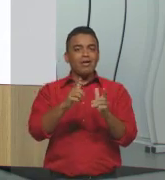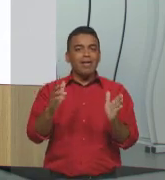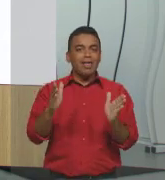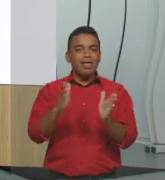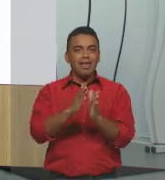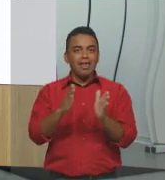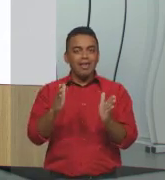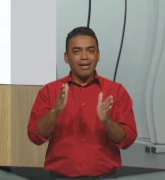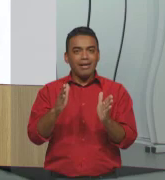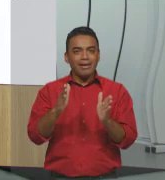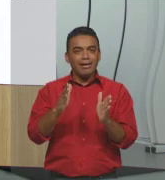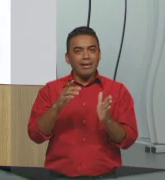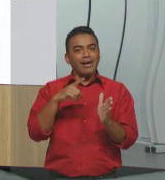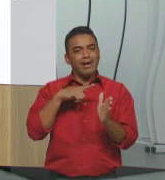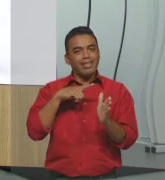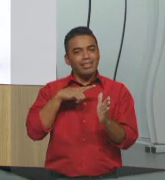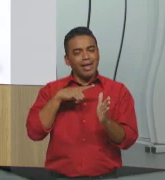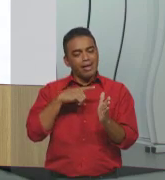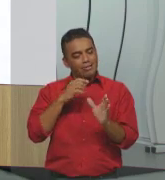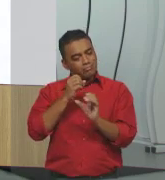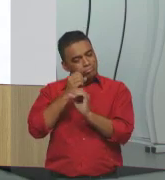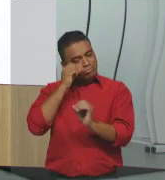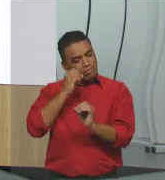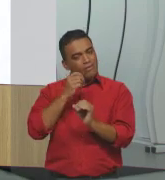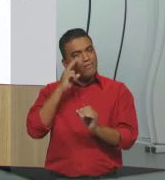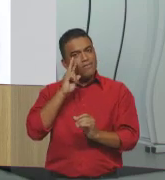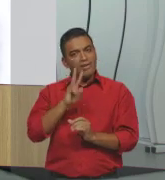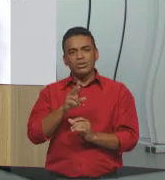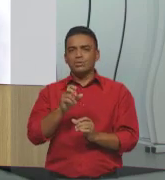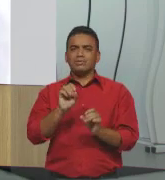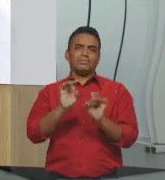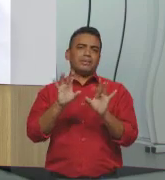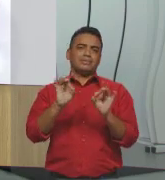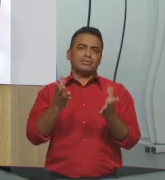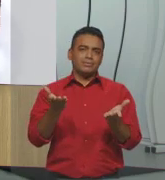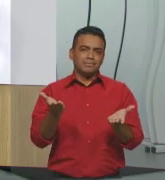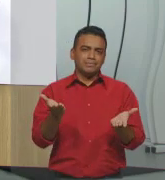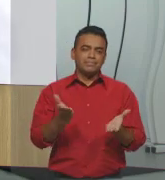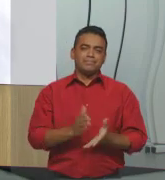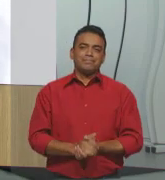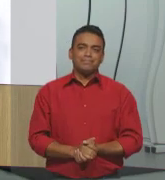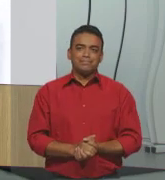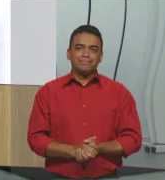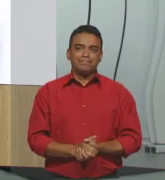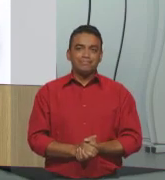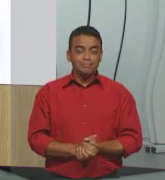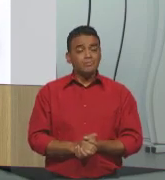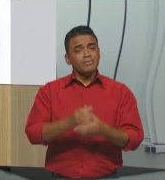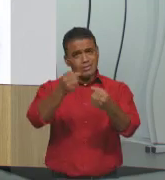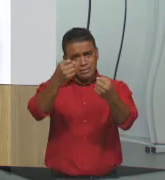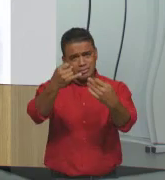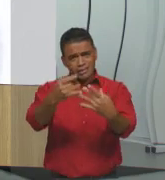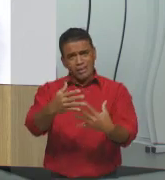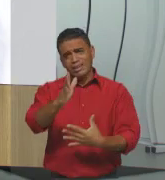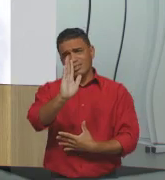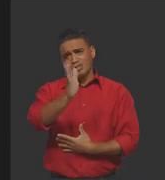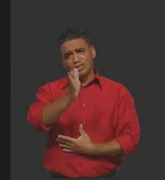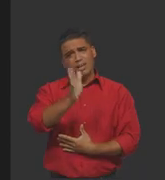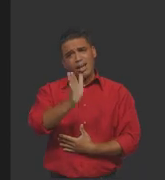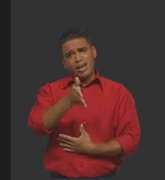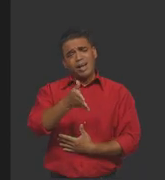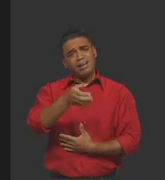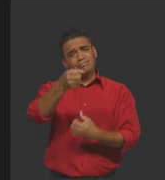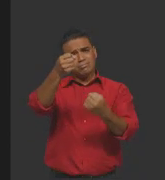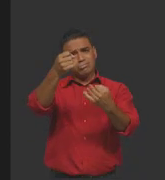uma máscara que eu já tenho de acordo com esse tamanho específico. Então, eu expliquei basicamente o que vai